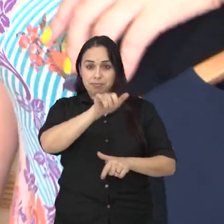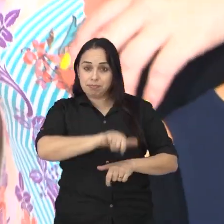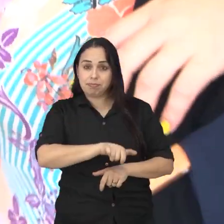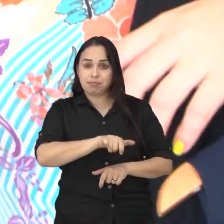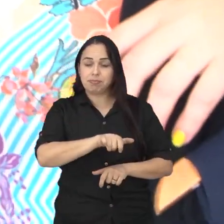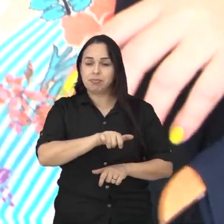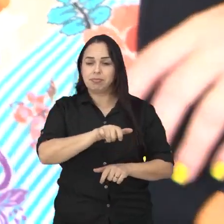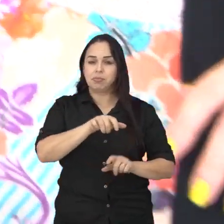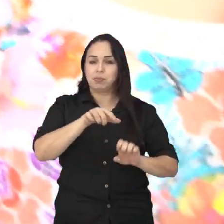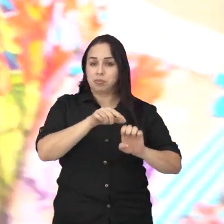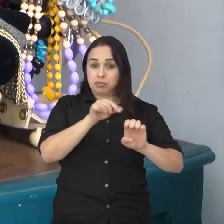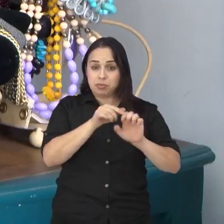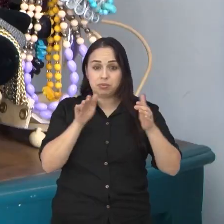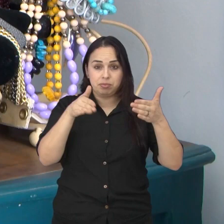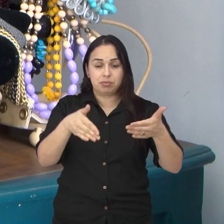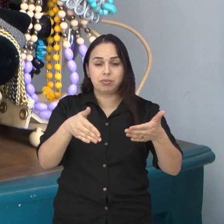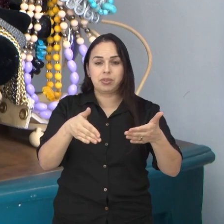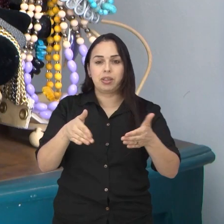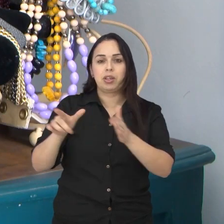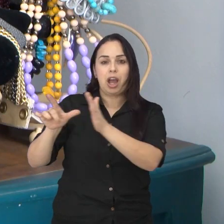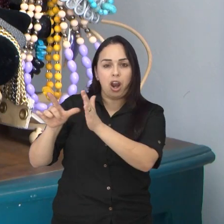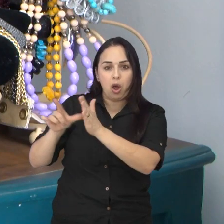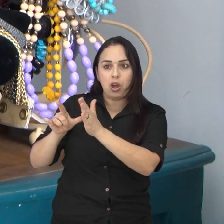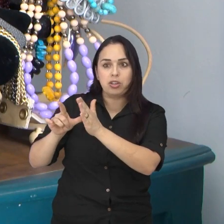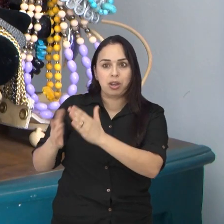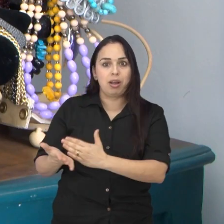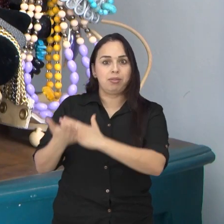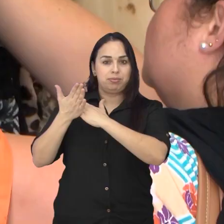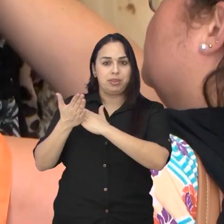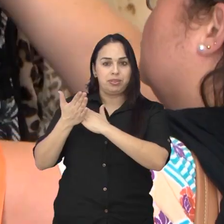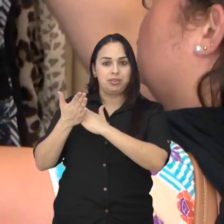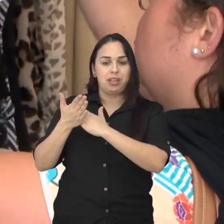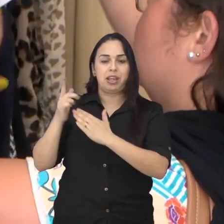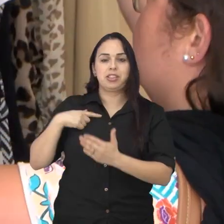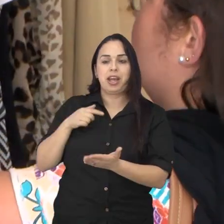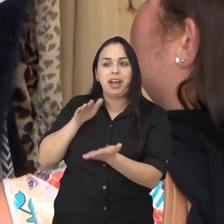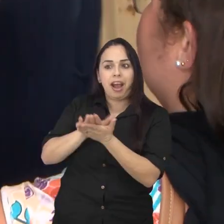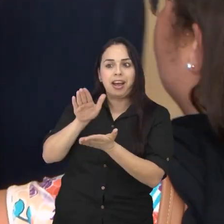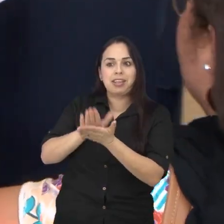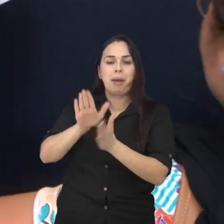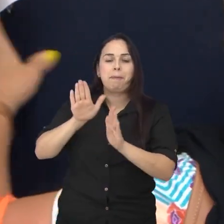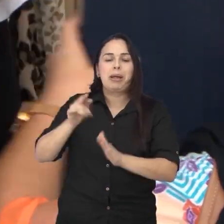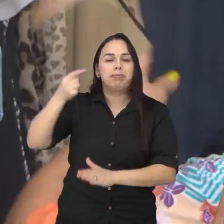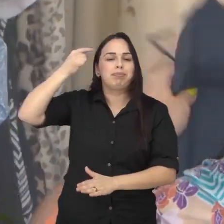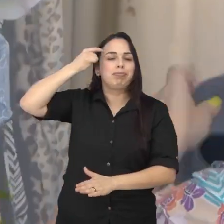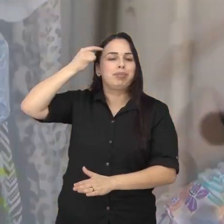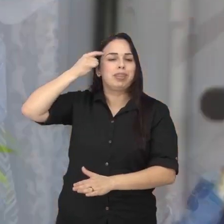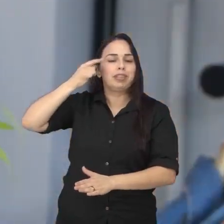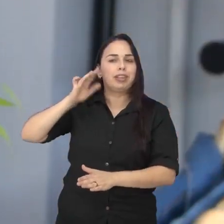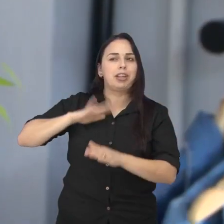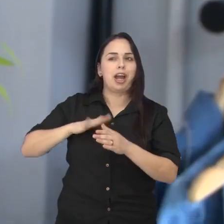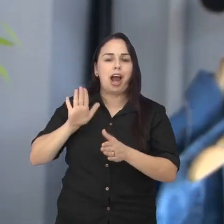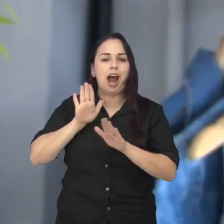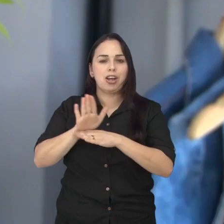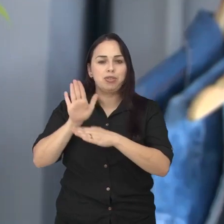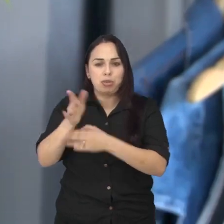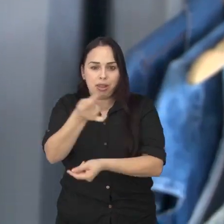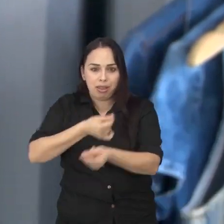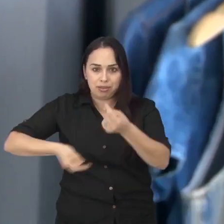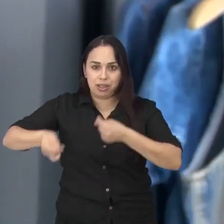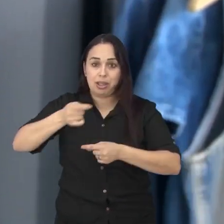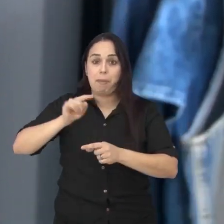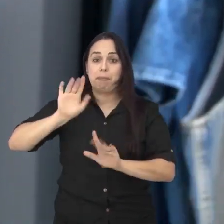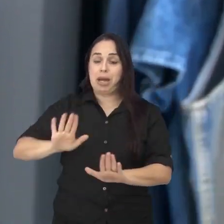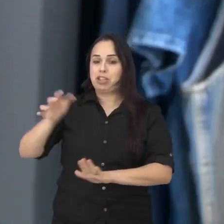os especialistas, a tendência dos brechós só traz benefícios, um consumo inteligente, que continua movimentando a